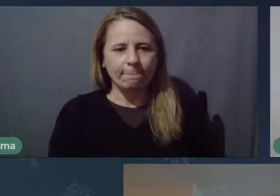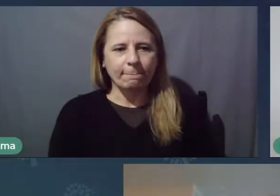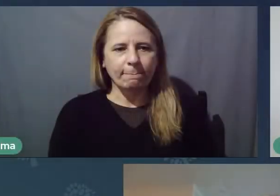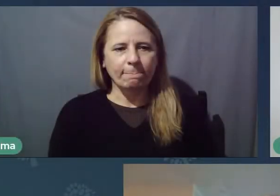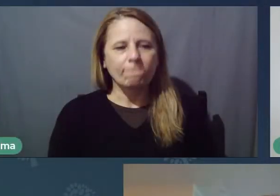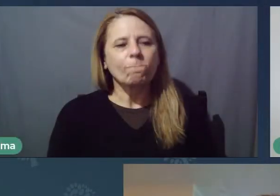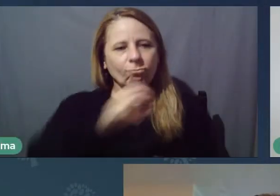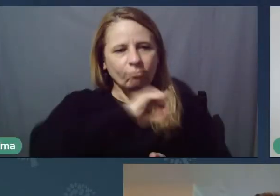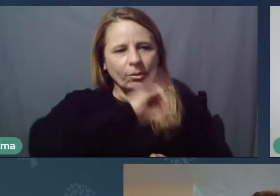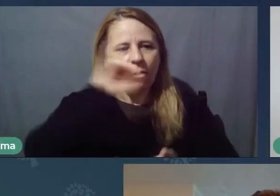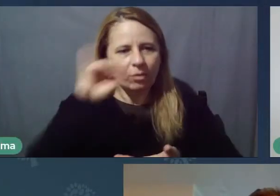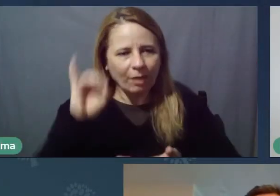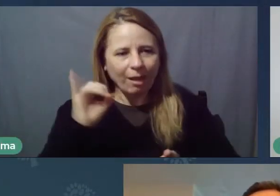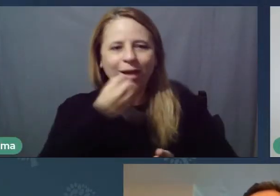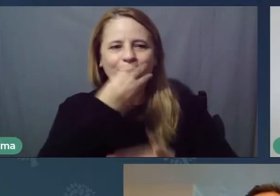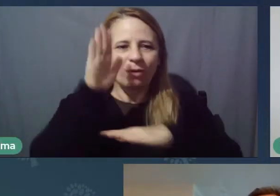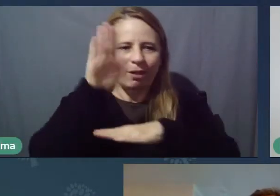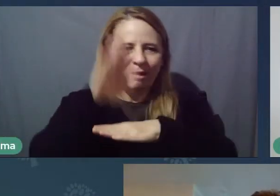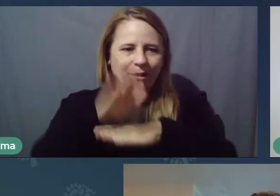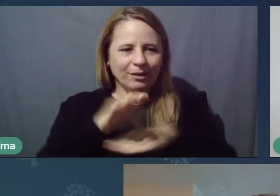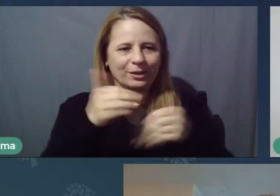Olá, boa tarde a todos.